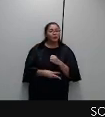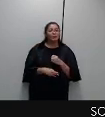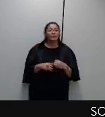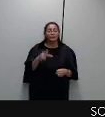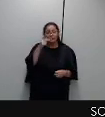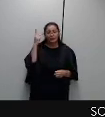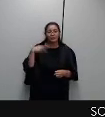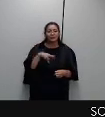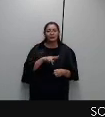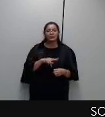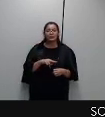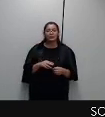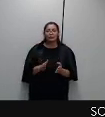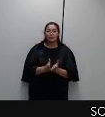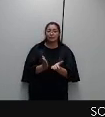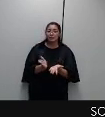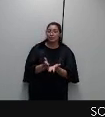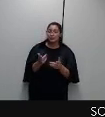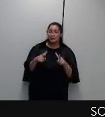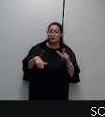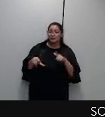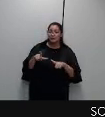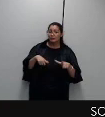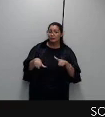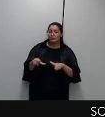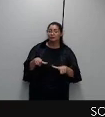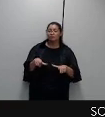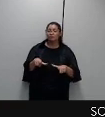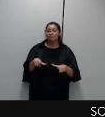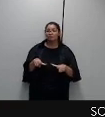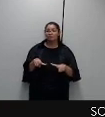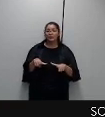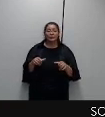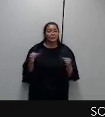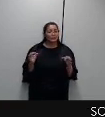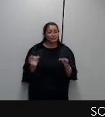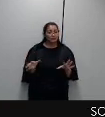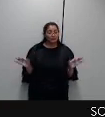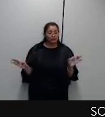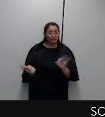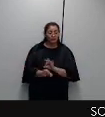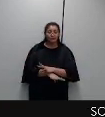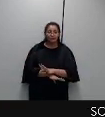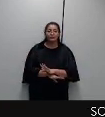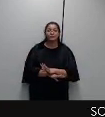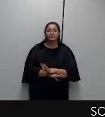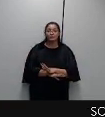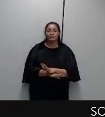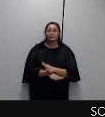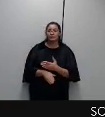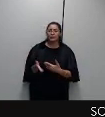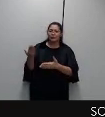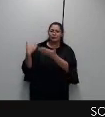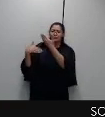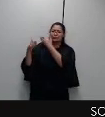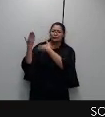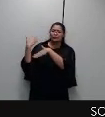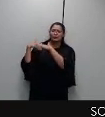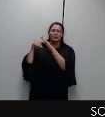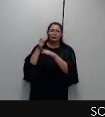os Oi Carlos mp3 Jardins e esse aqui essa utilização podia ser folgado lá e abriu uma decisão anterior do Conselho da magistratura